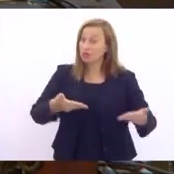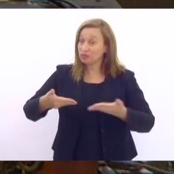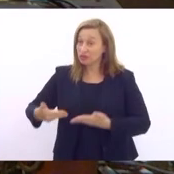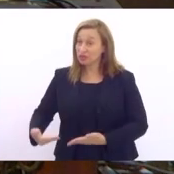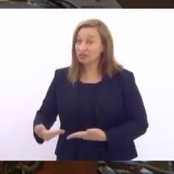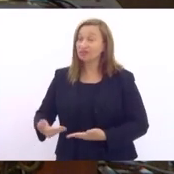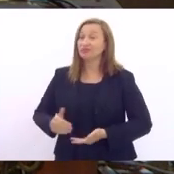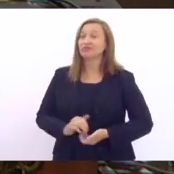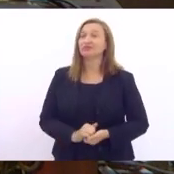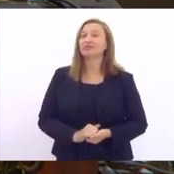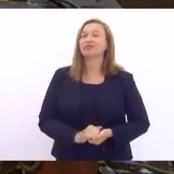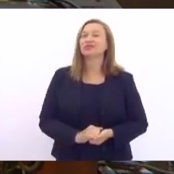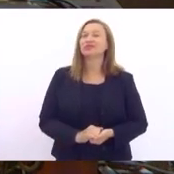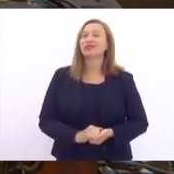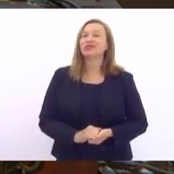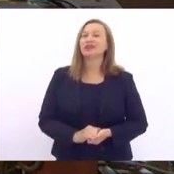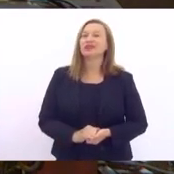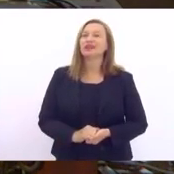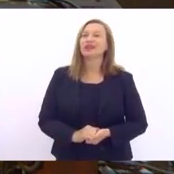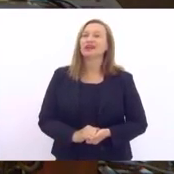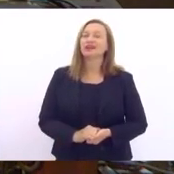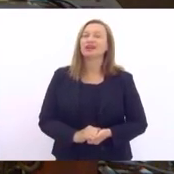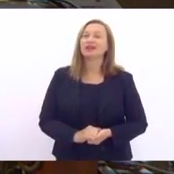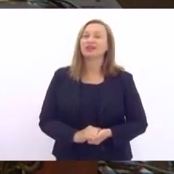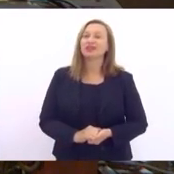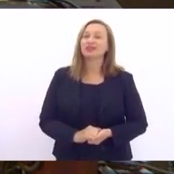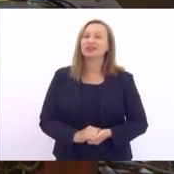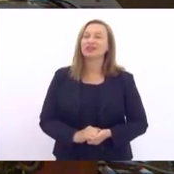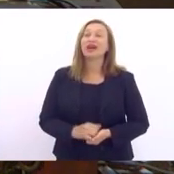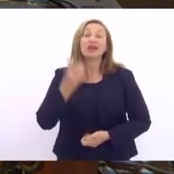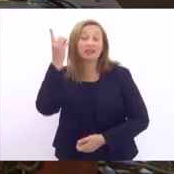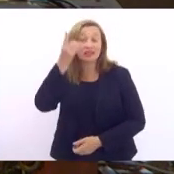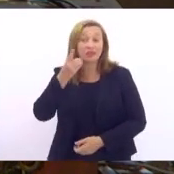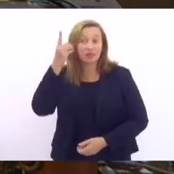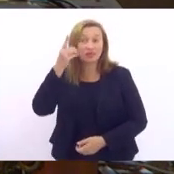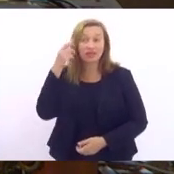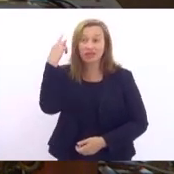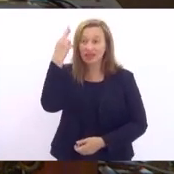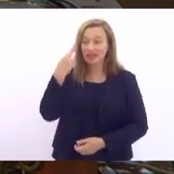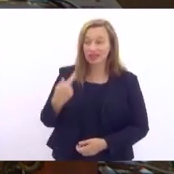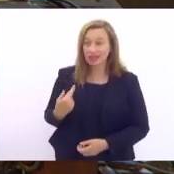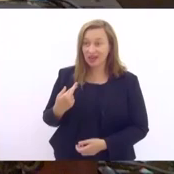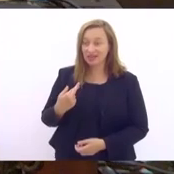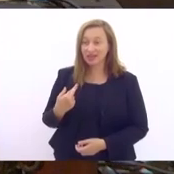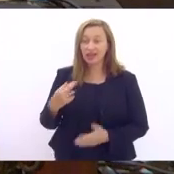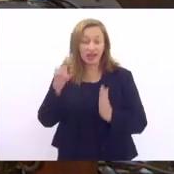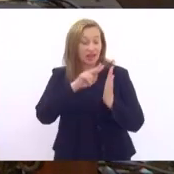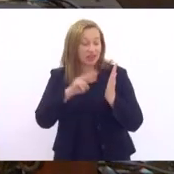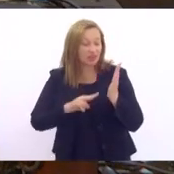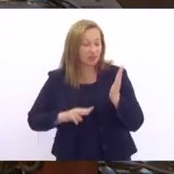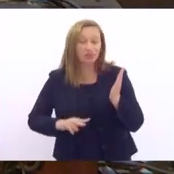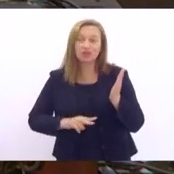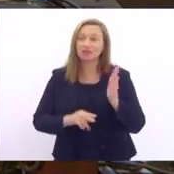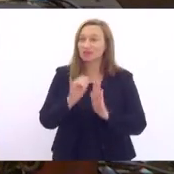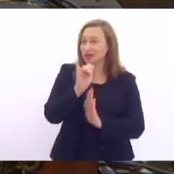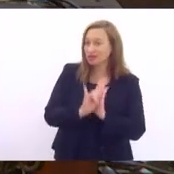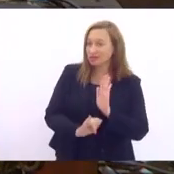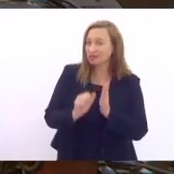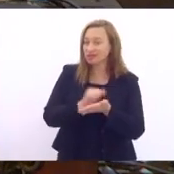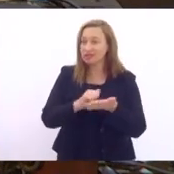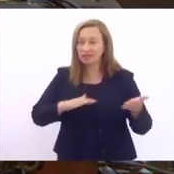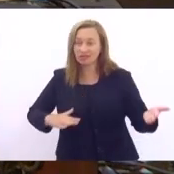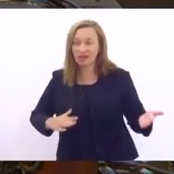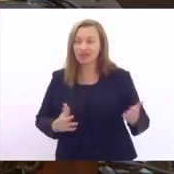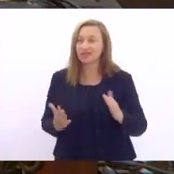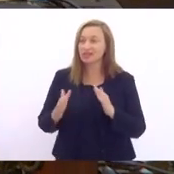convida a senhora deputada Renata Souza que proceda à leitura do relatório de atividades executadas por essa casa no decorrer